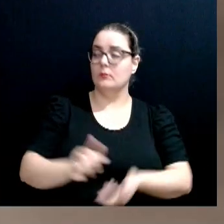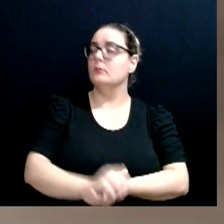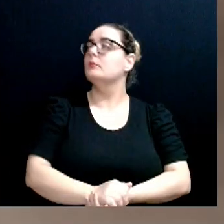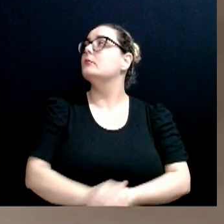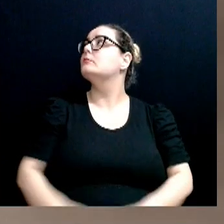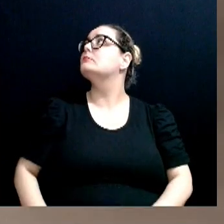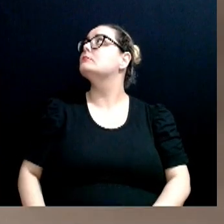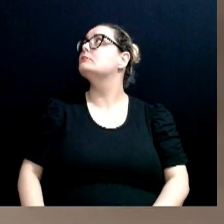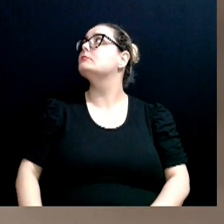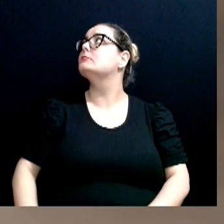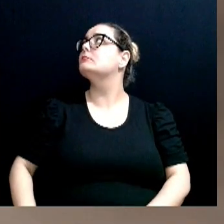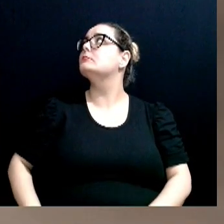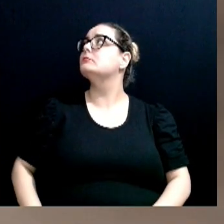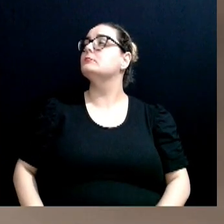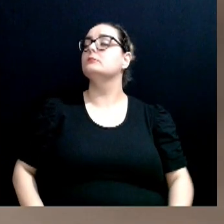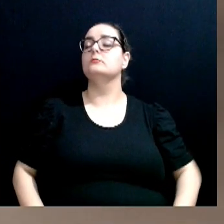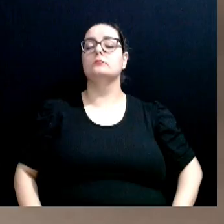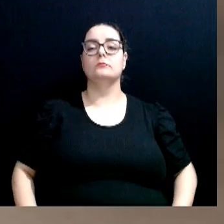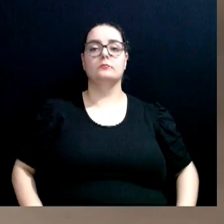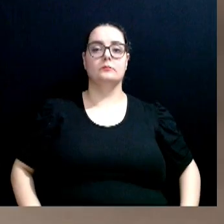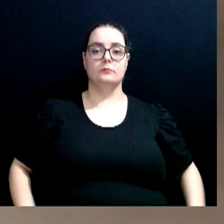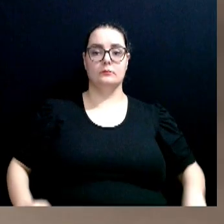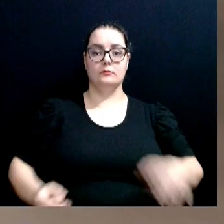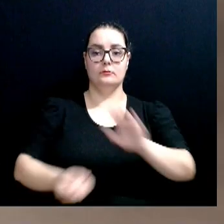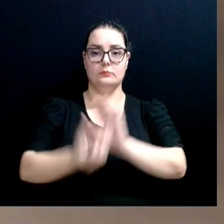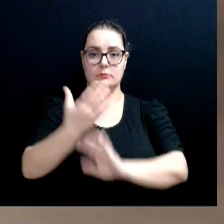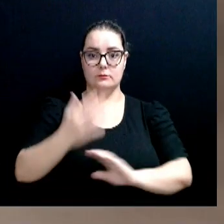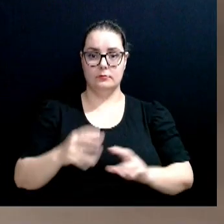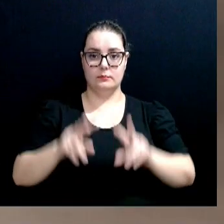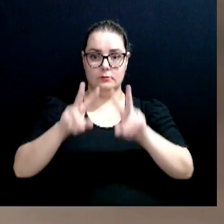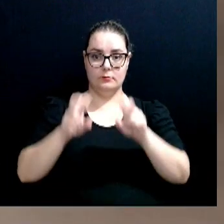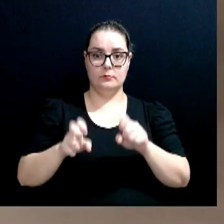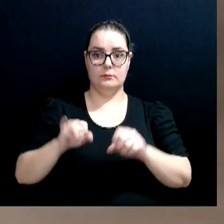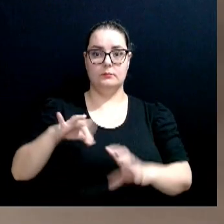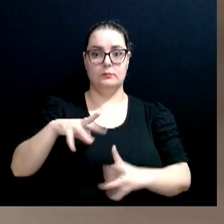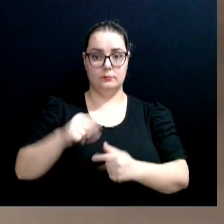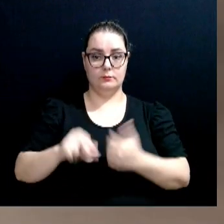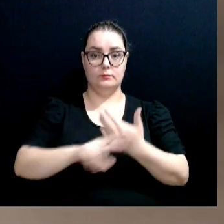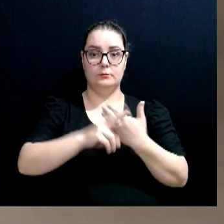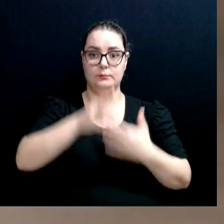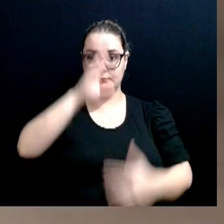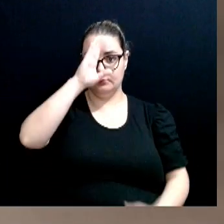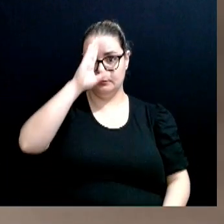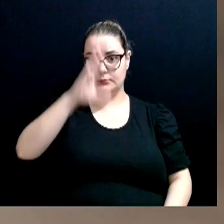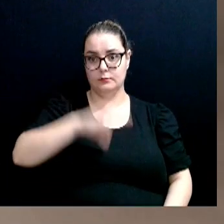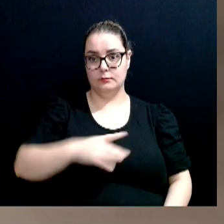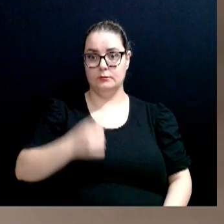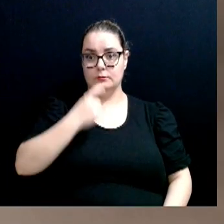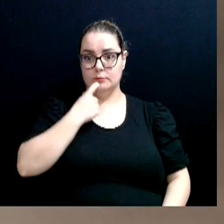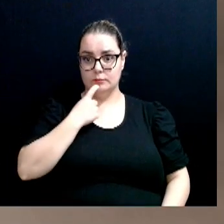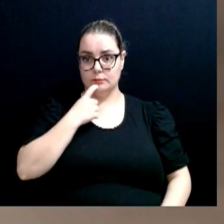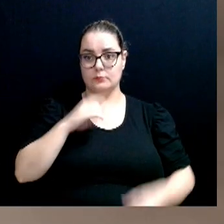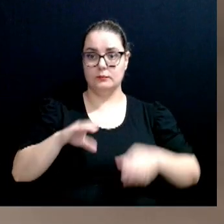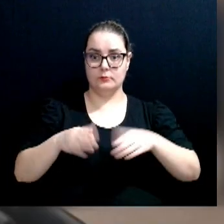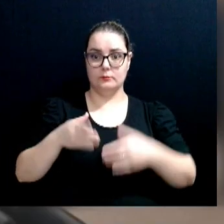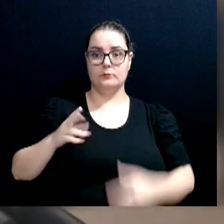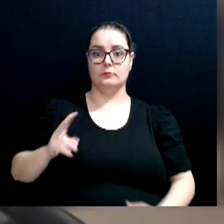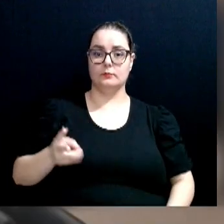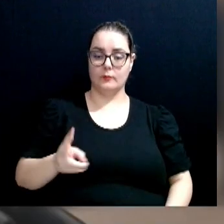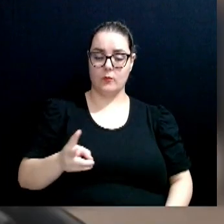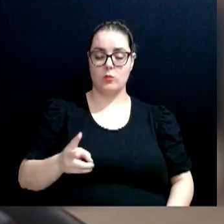Criada para acompanhar temas internacionais com reflexos diretos no município, a Comissão Permanente de